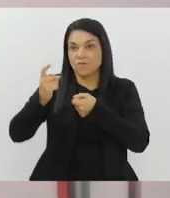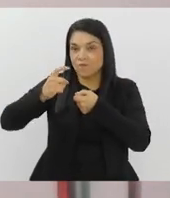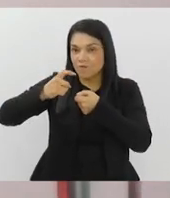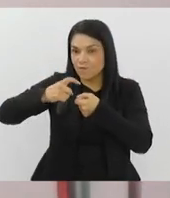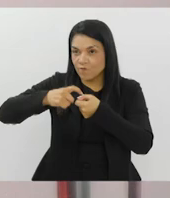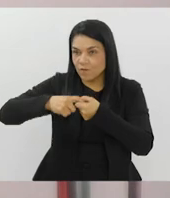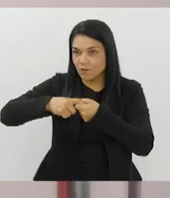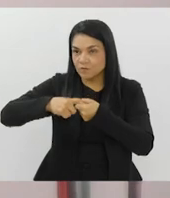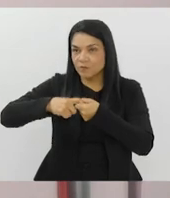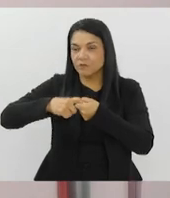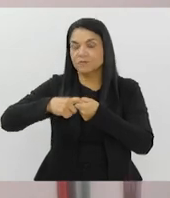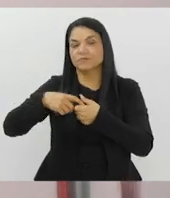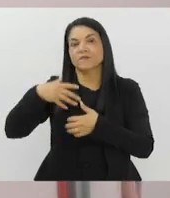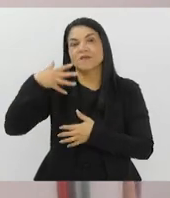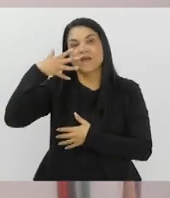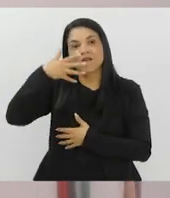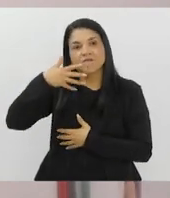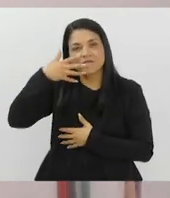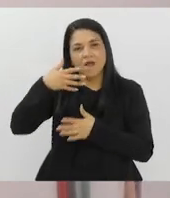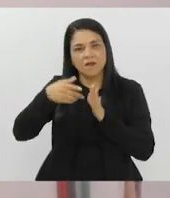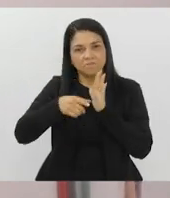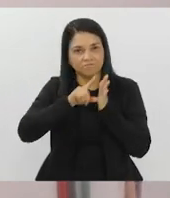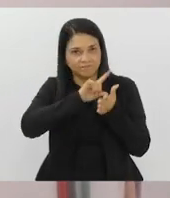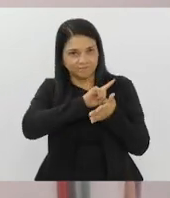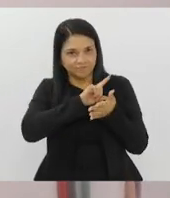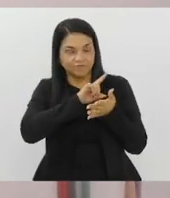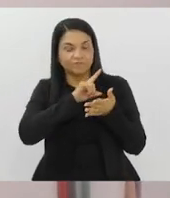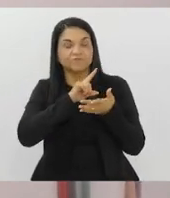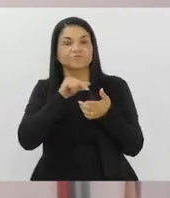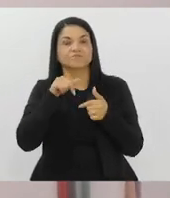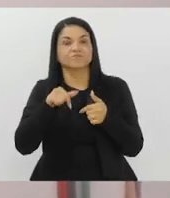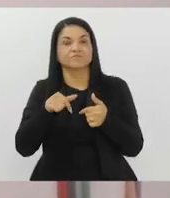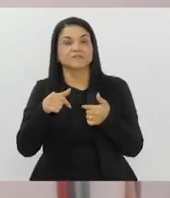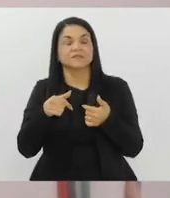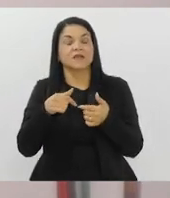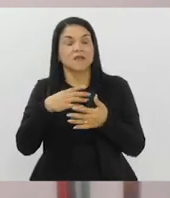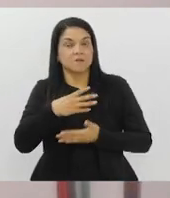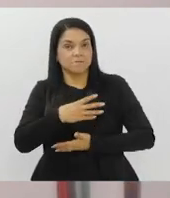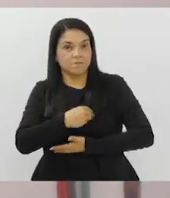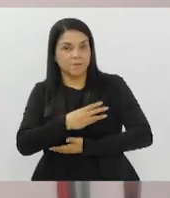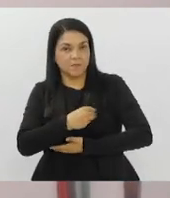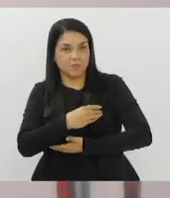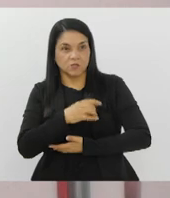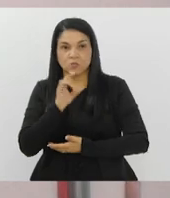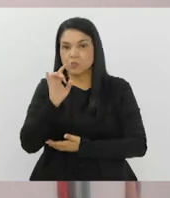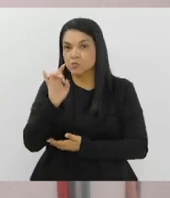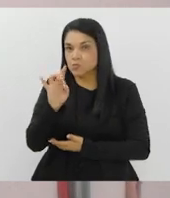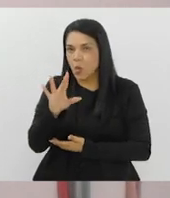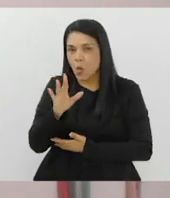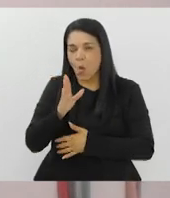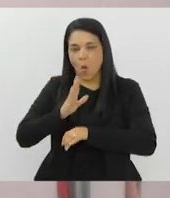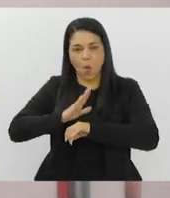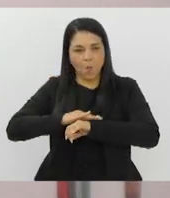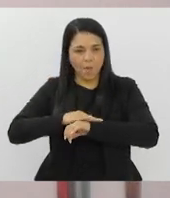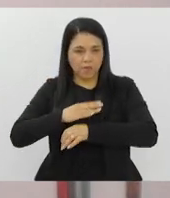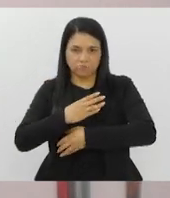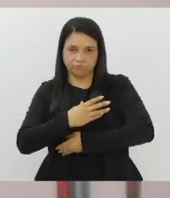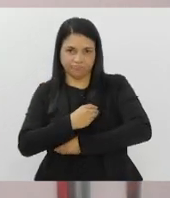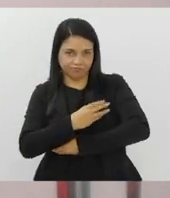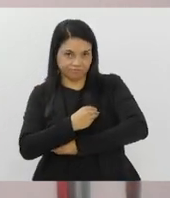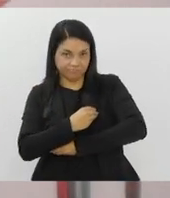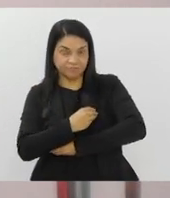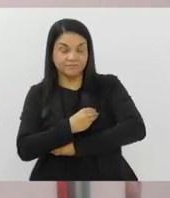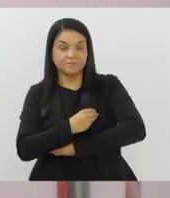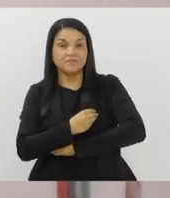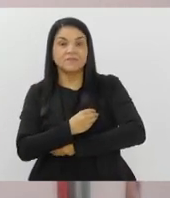parte das falas, né, sobre o fato da amamentação não ser só o momento da amamentação, né, mas